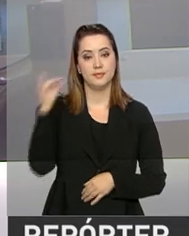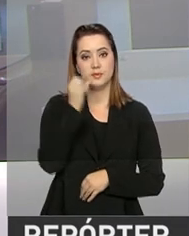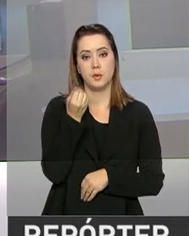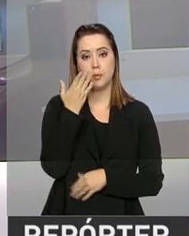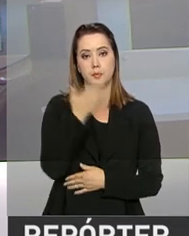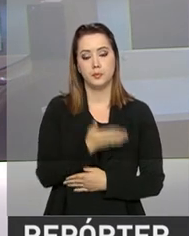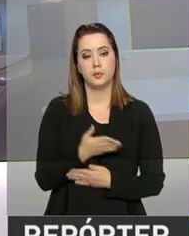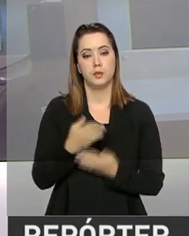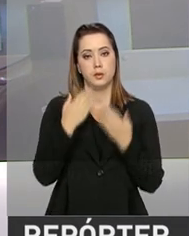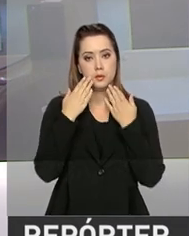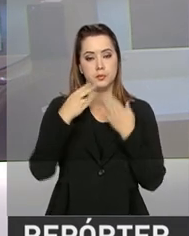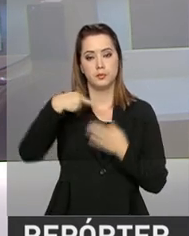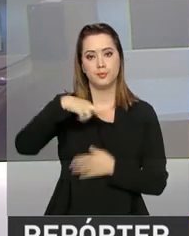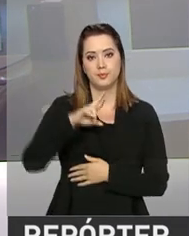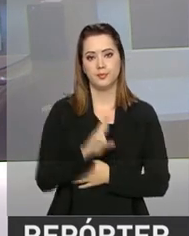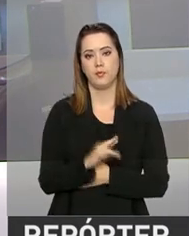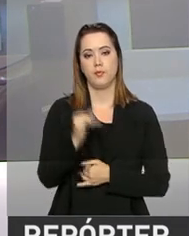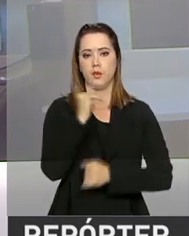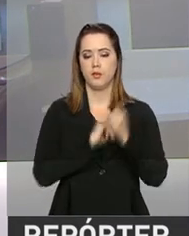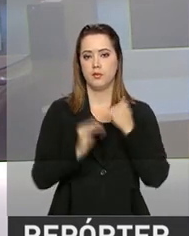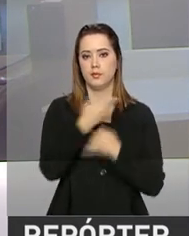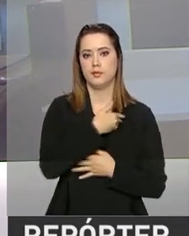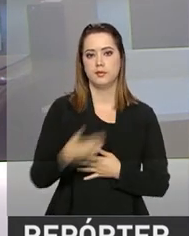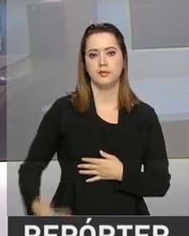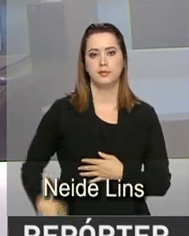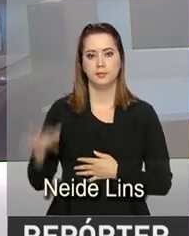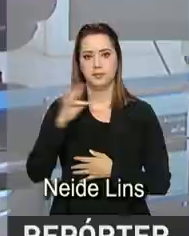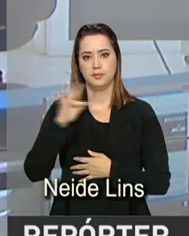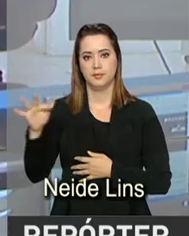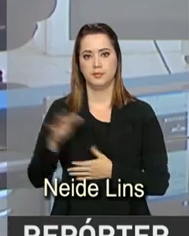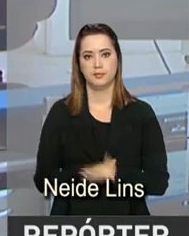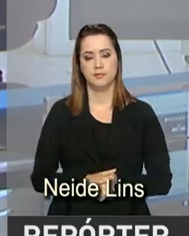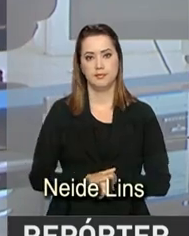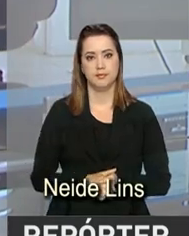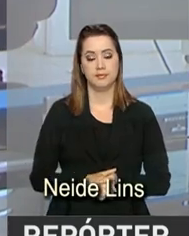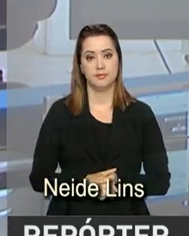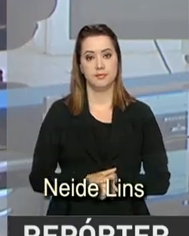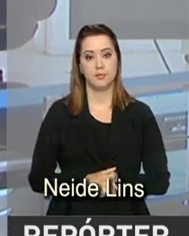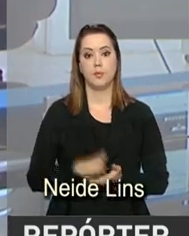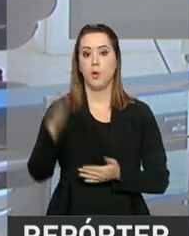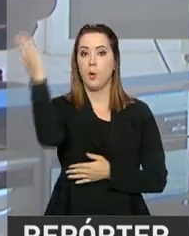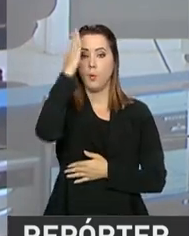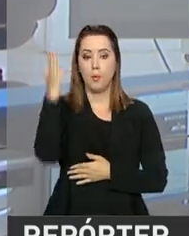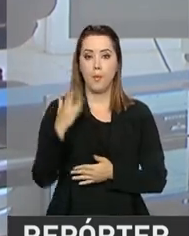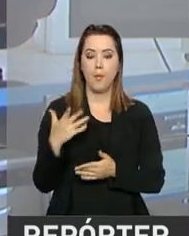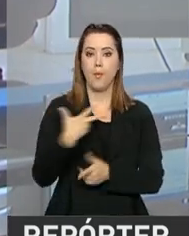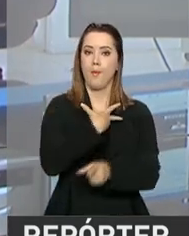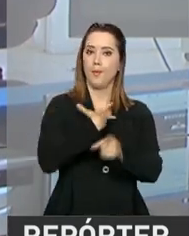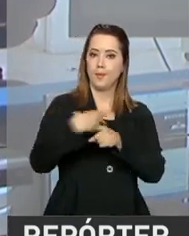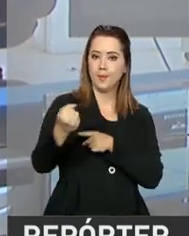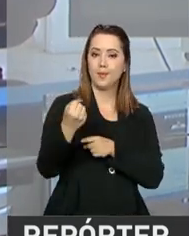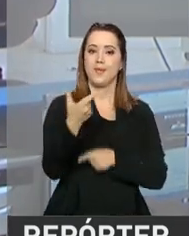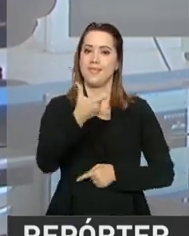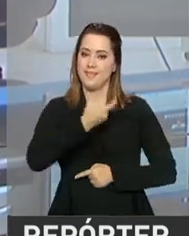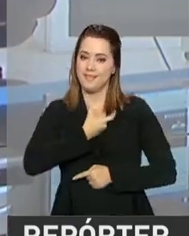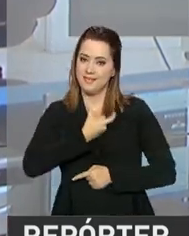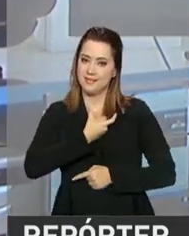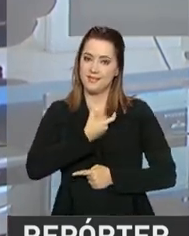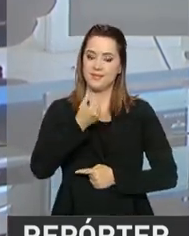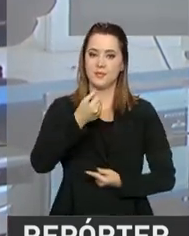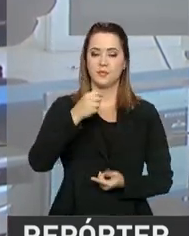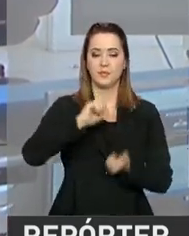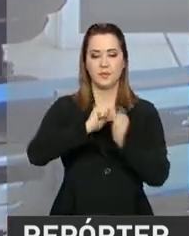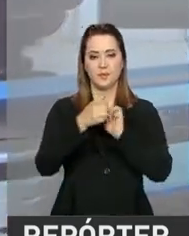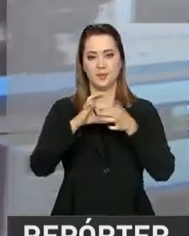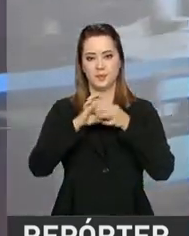Olá, estamos de volta com o repórter NBR e as notícias do governo federal. O Brasil conquistou hoje mais medalhas das Paralimpíadas.